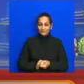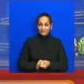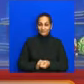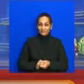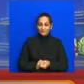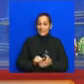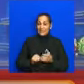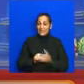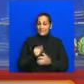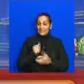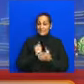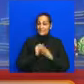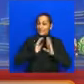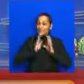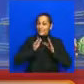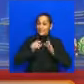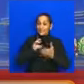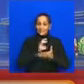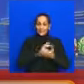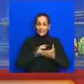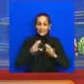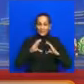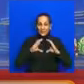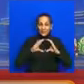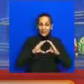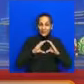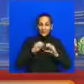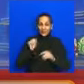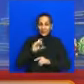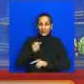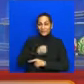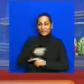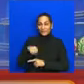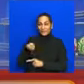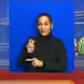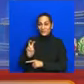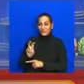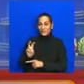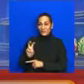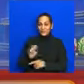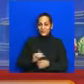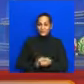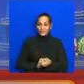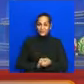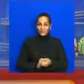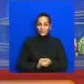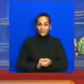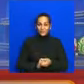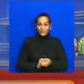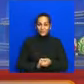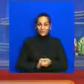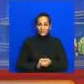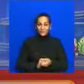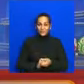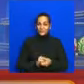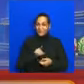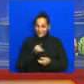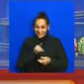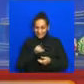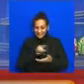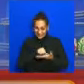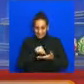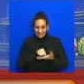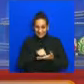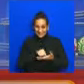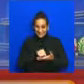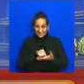53. A primeira dezena sorteada na quina. Bola azul, 05. Azul, 05. E aí,